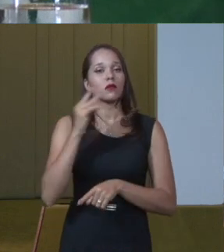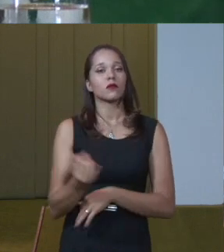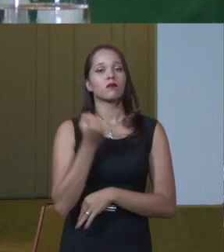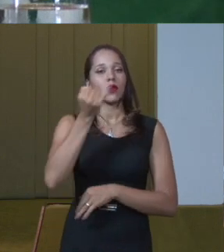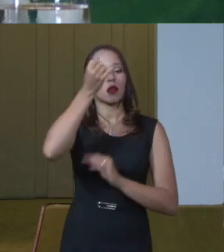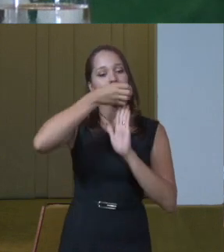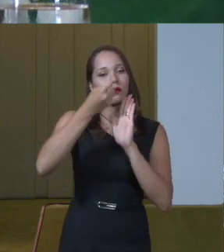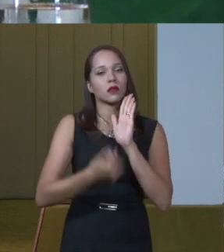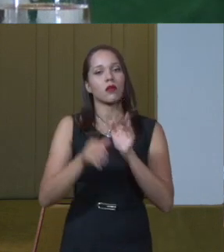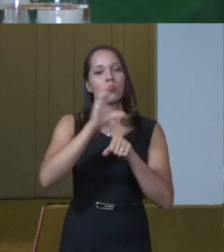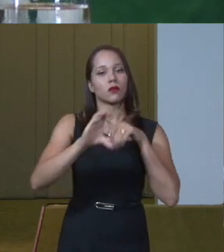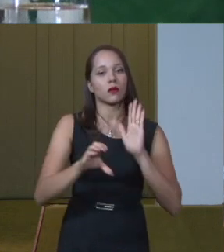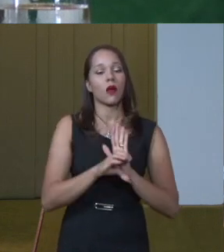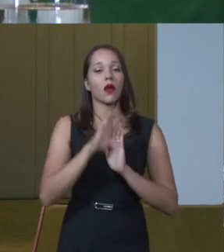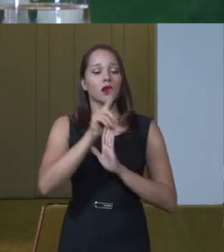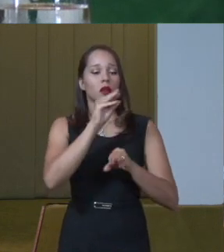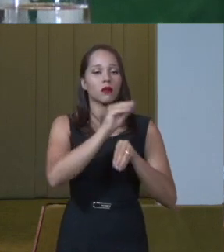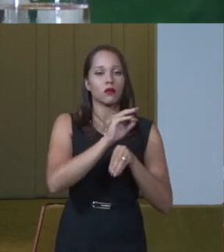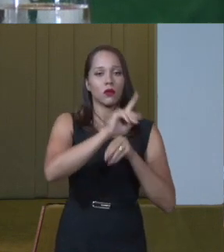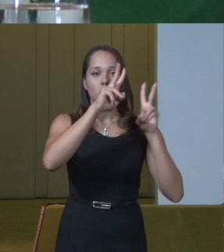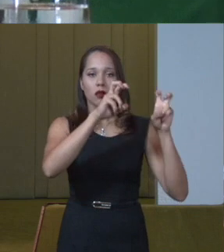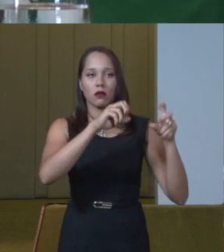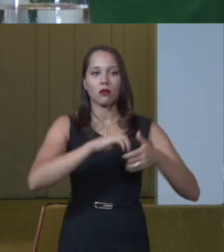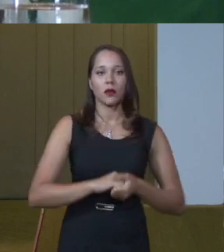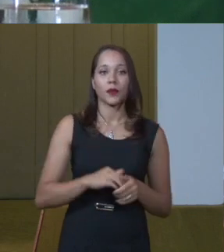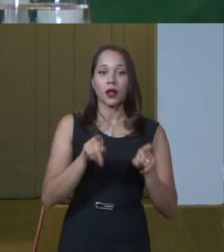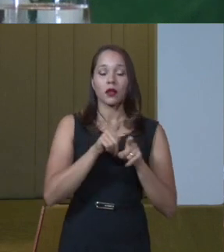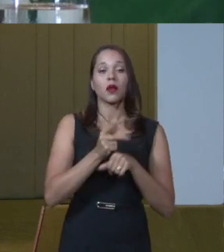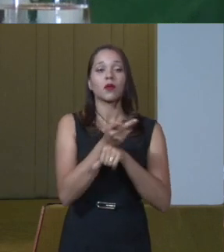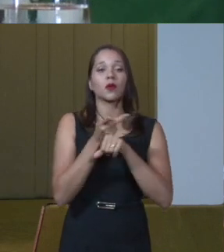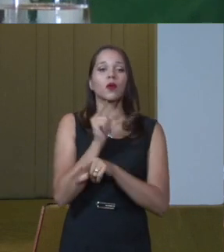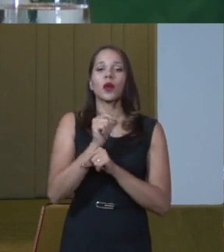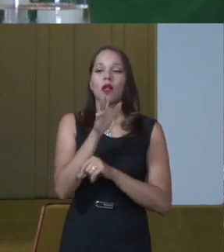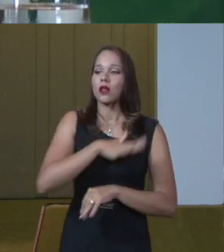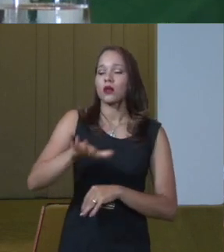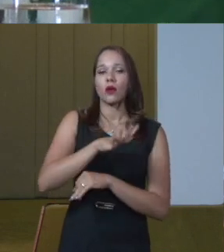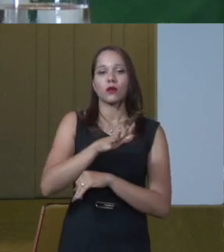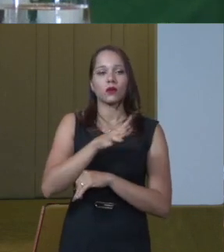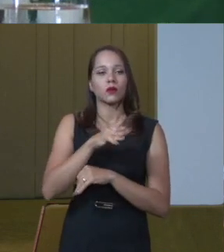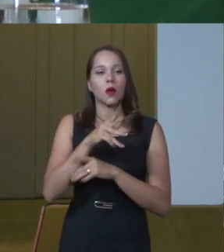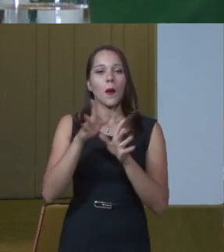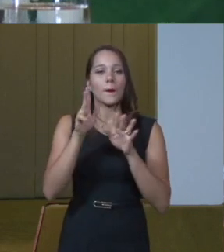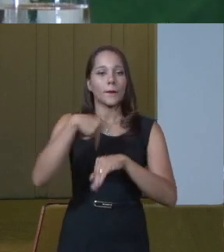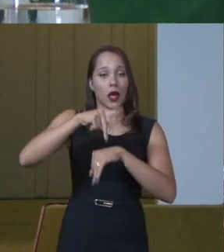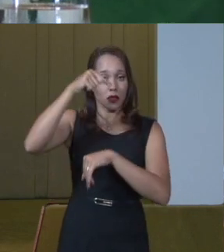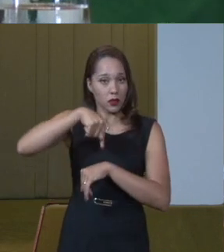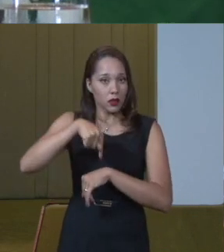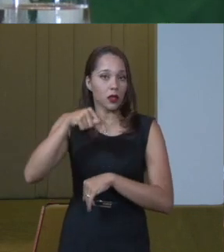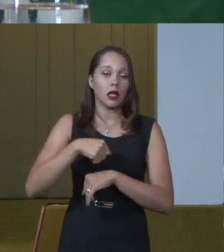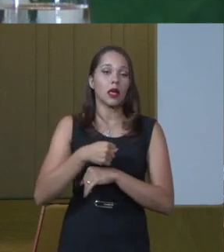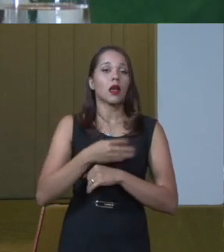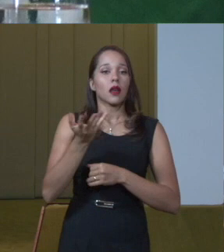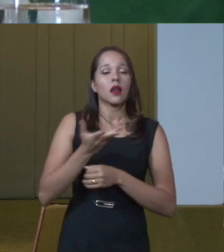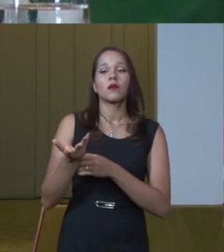importantes dispositivos constitucionais que tratam da matéria. Buscamos também o apoio de todos os países aqui presentes para que possamos